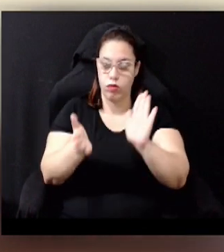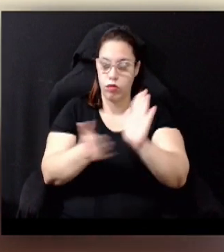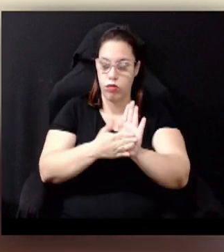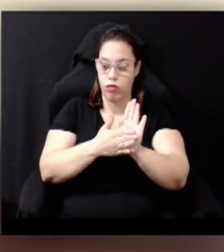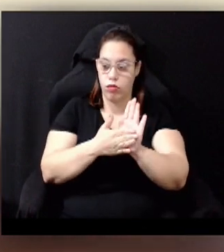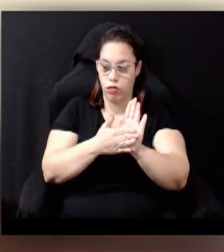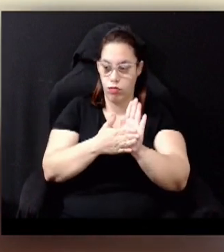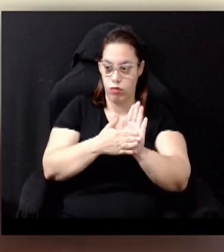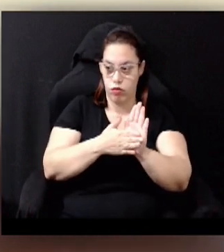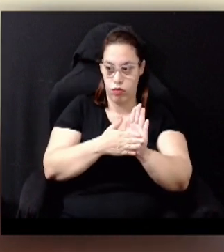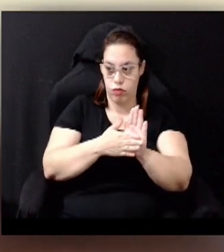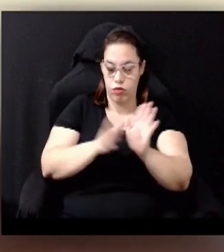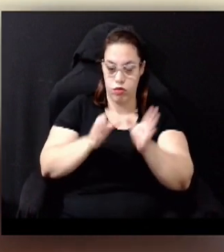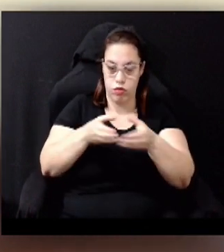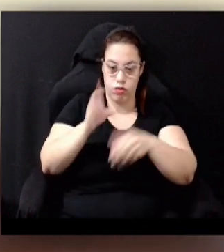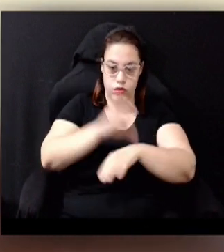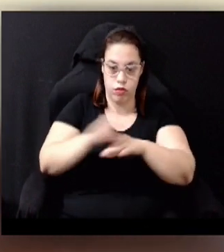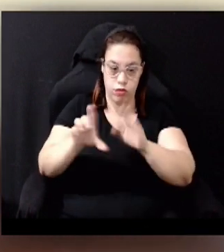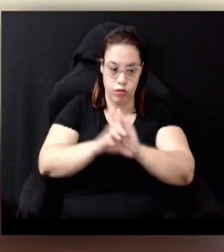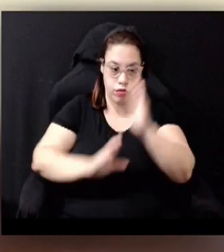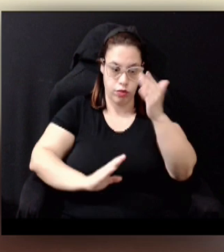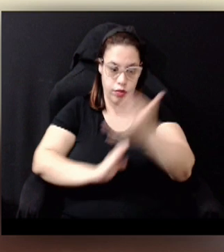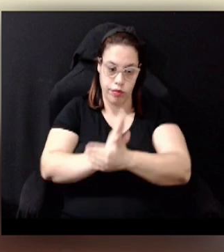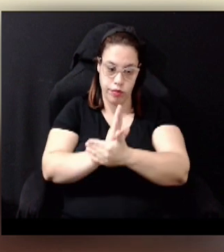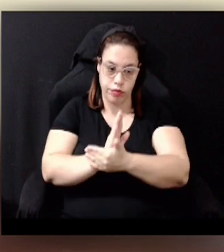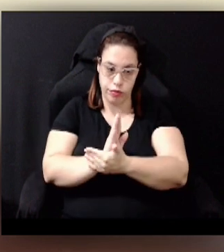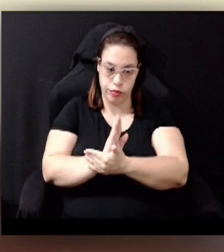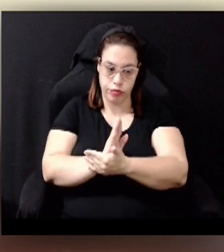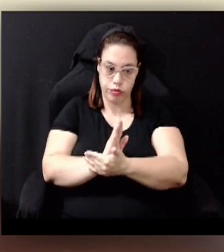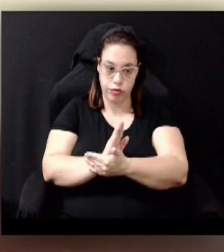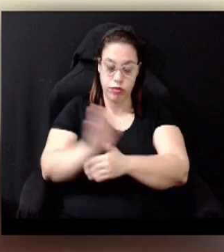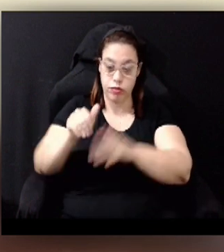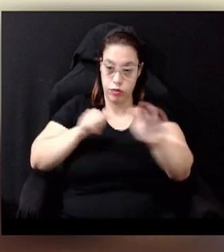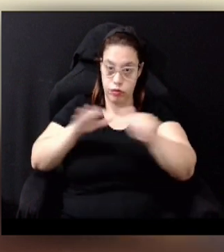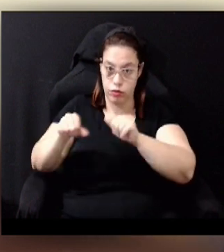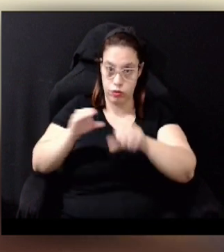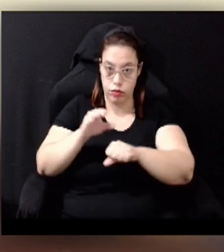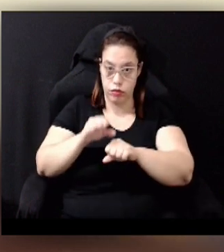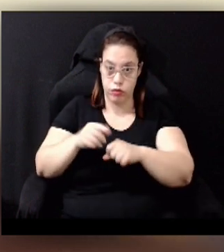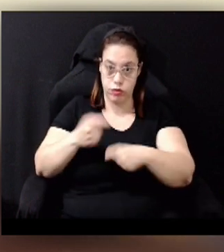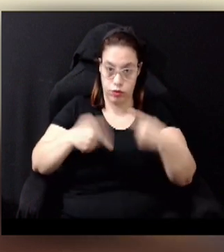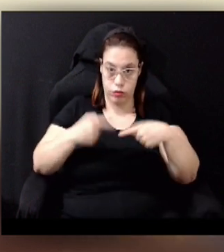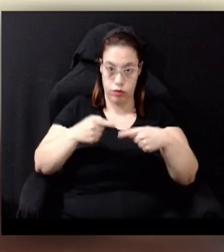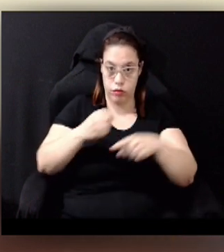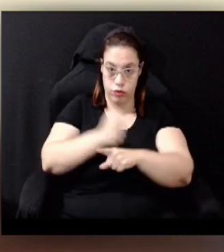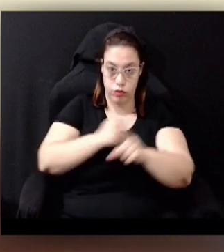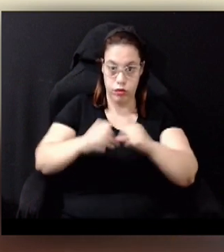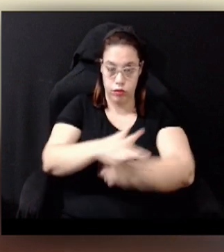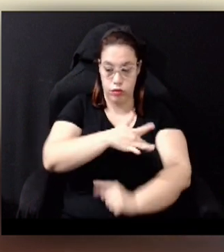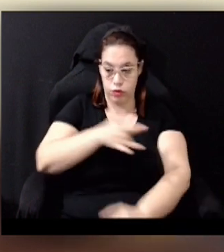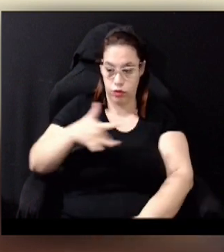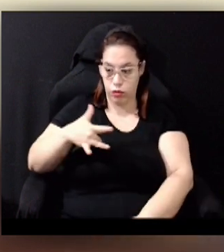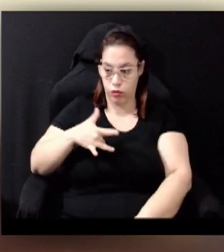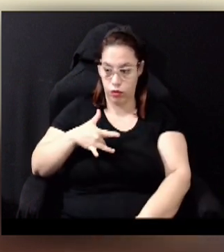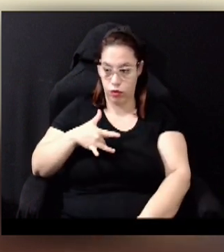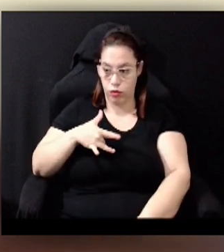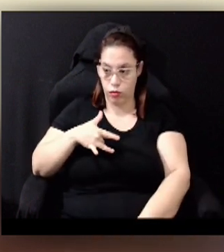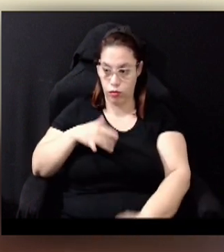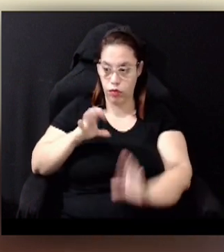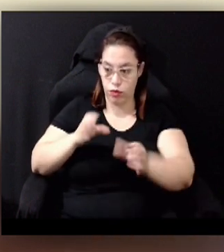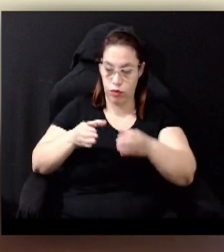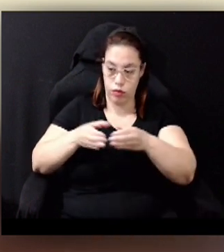da Comissão de Constituição e Legalidade favorável. Convoco a Comissão de Política Social e Saúde, a Comissão